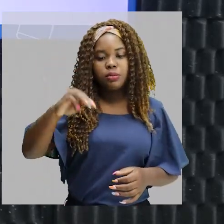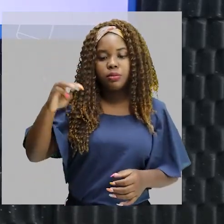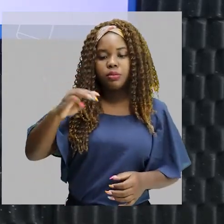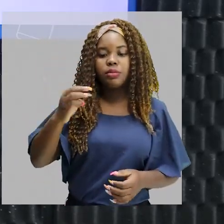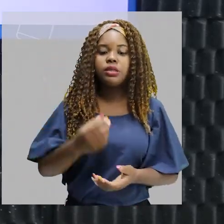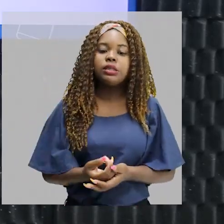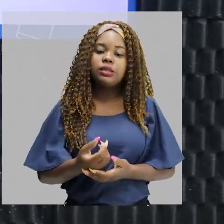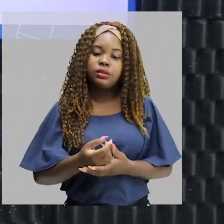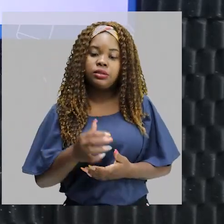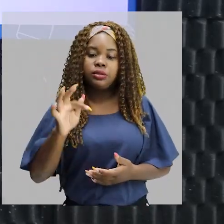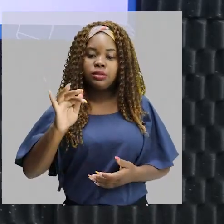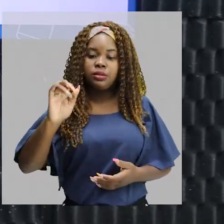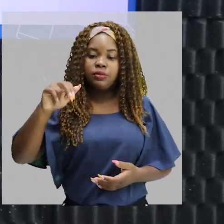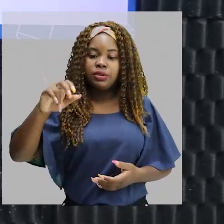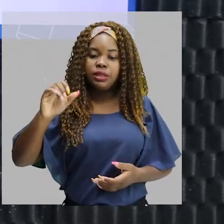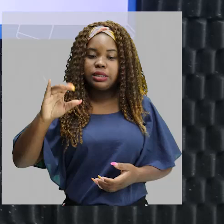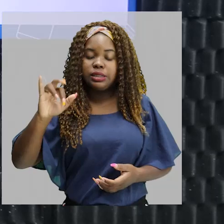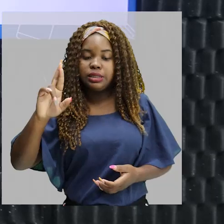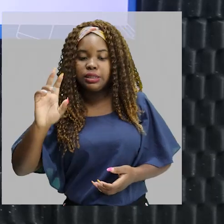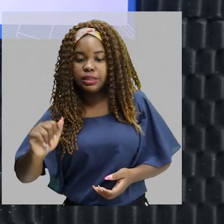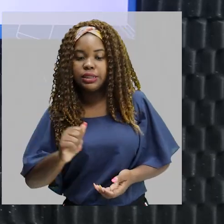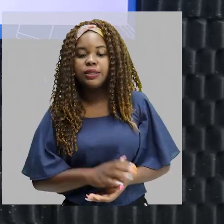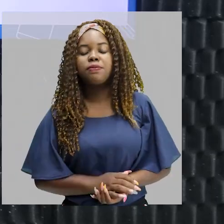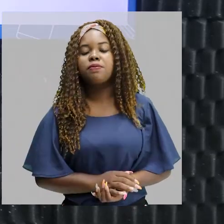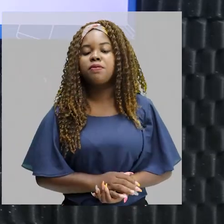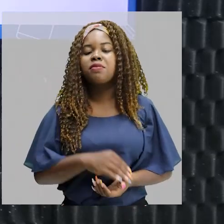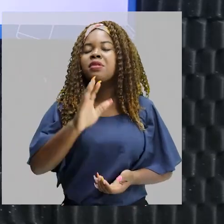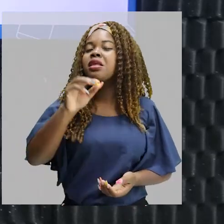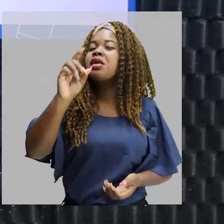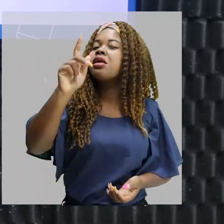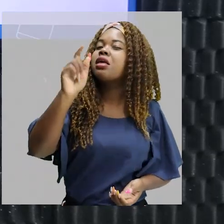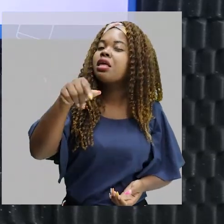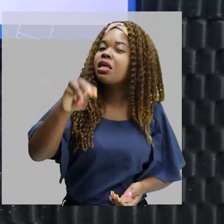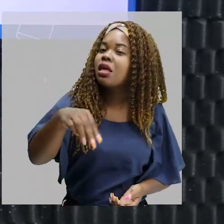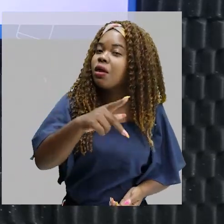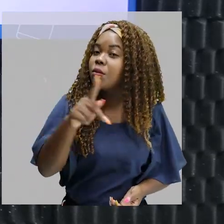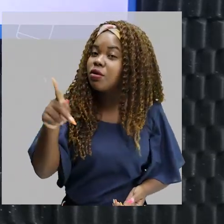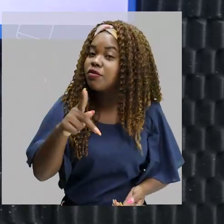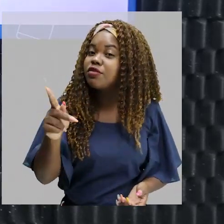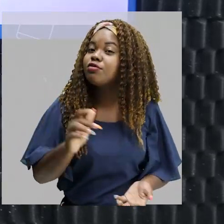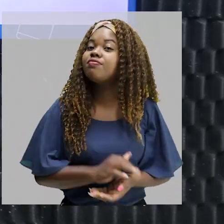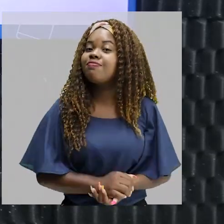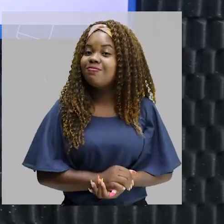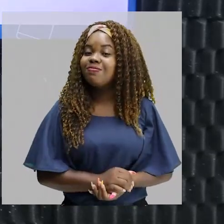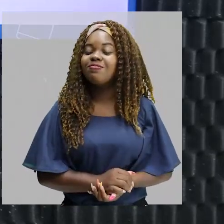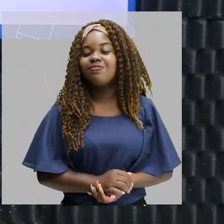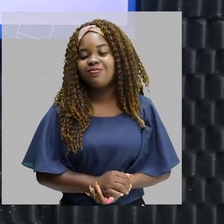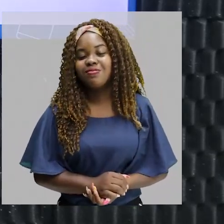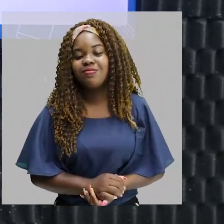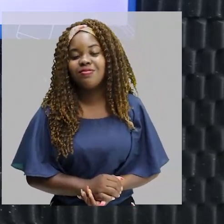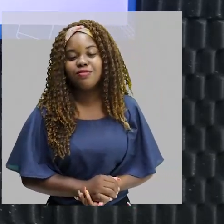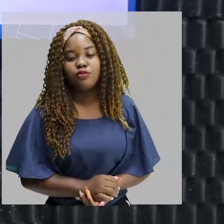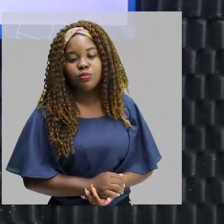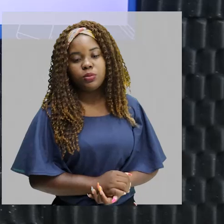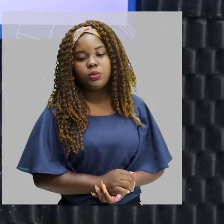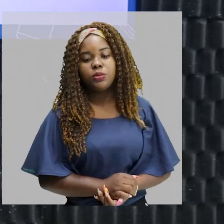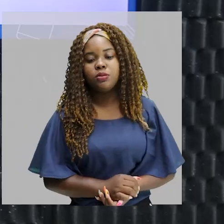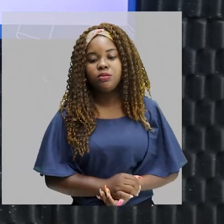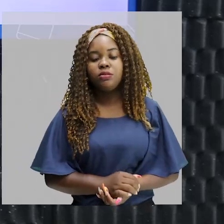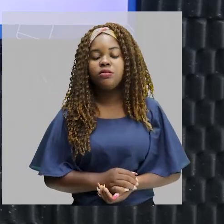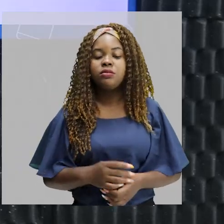financeira. E aí, galera da plataforma, Gonçalves Dias, quem é um professor que vai se habilitar? Então, alguém aqui